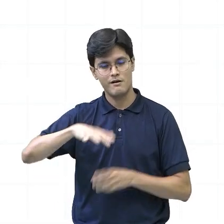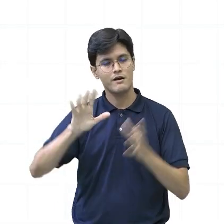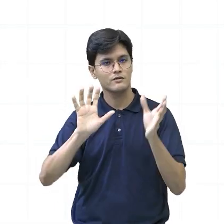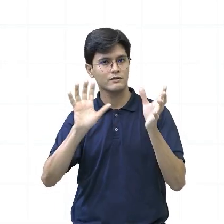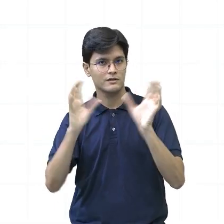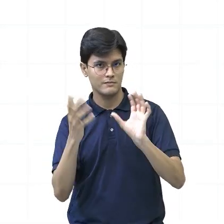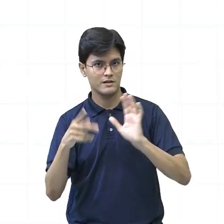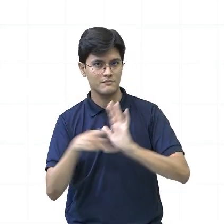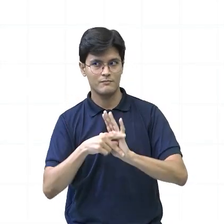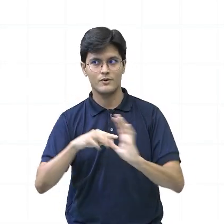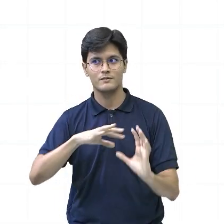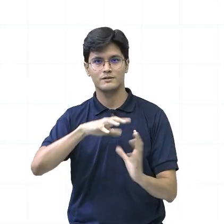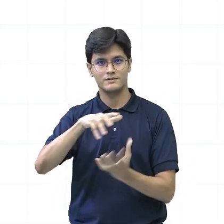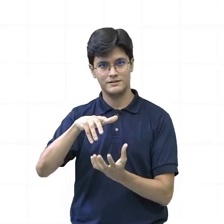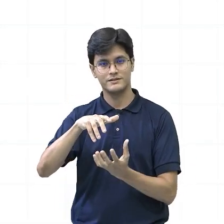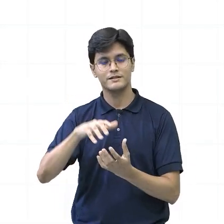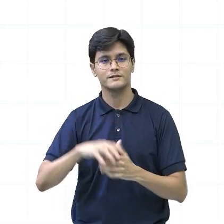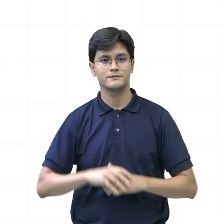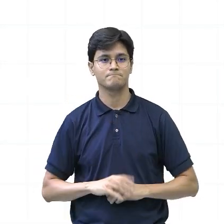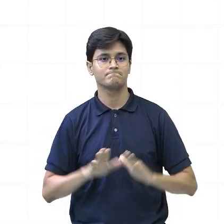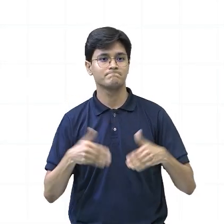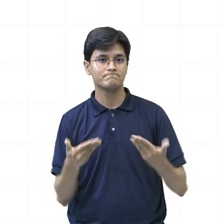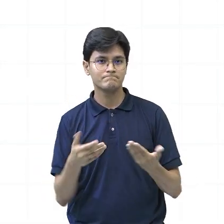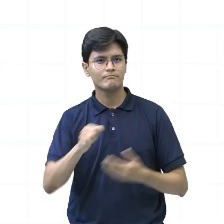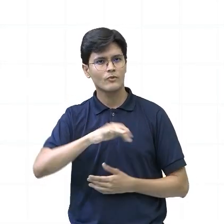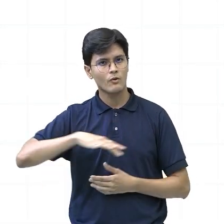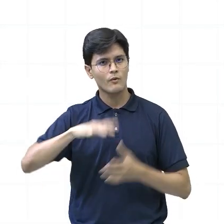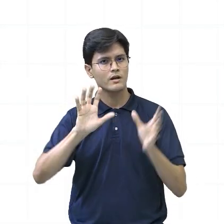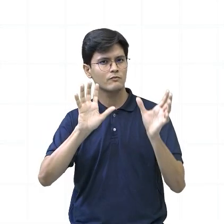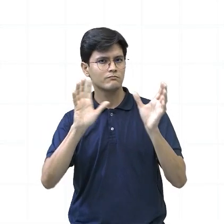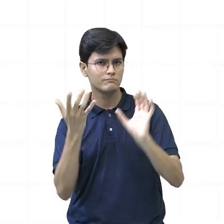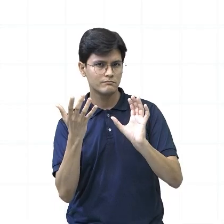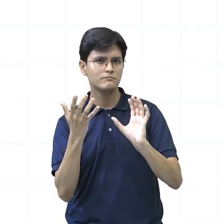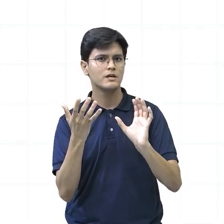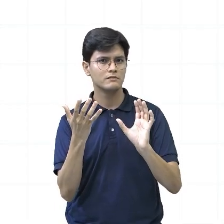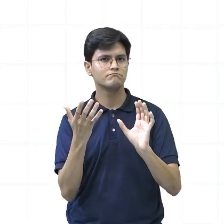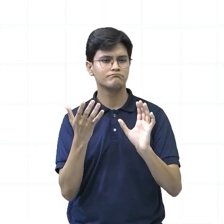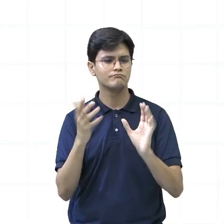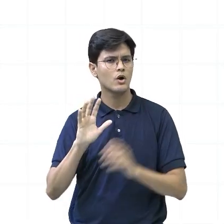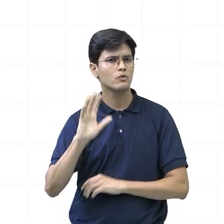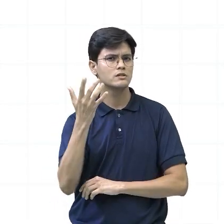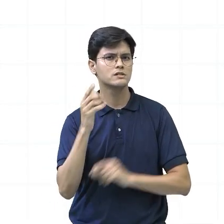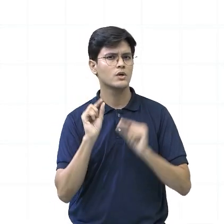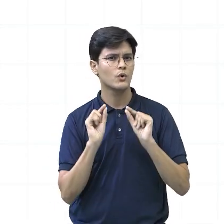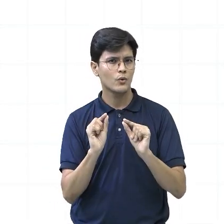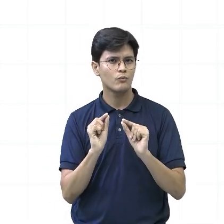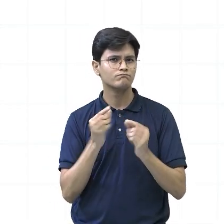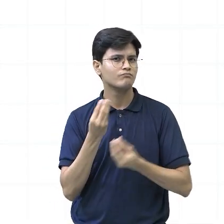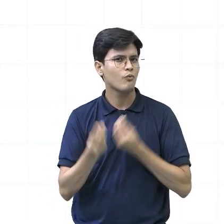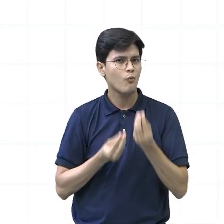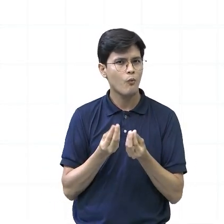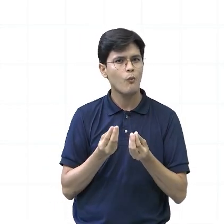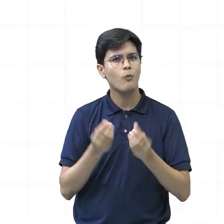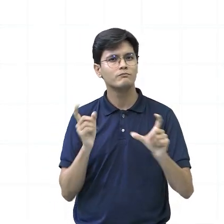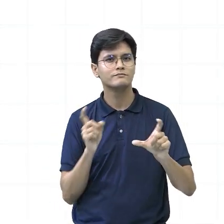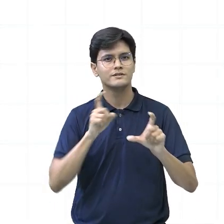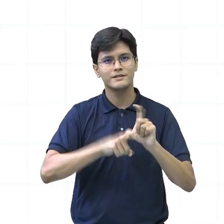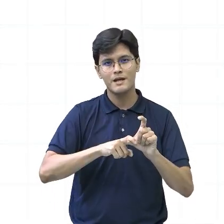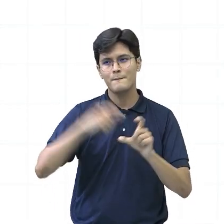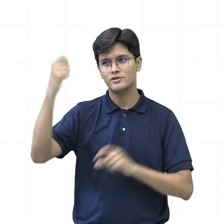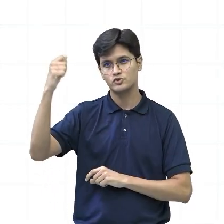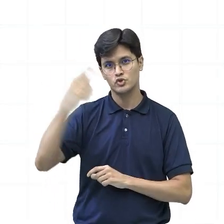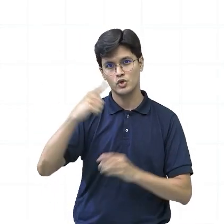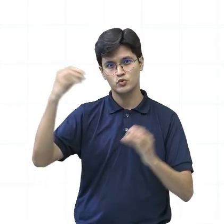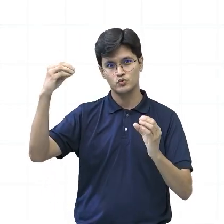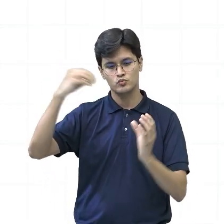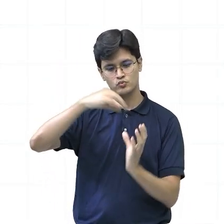zonas climáticas são definidas pela incidência de luz solar e distribuição de calor sobre a superfície do